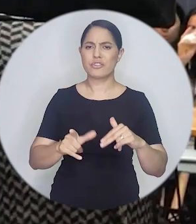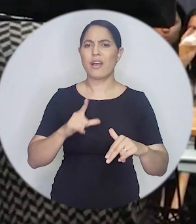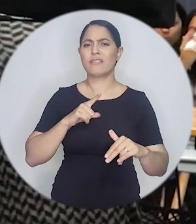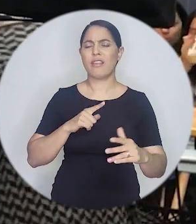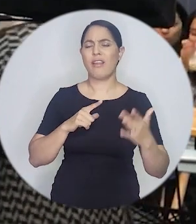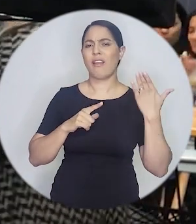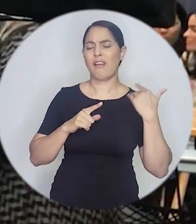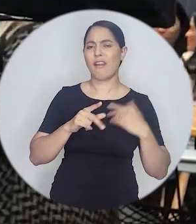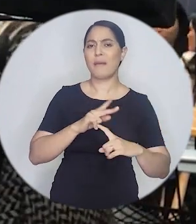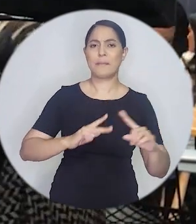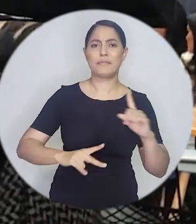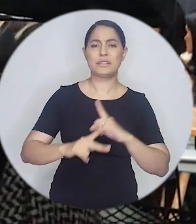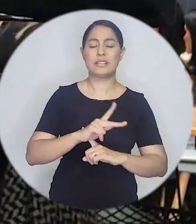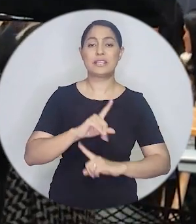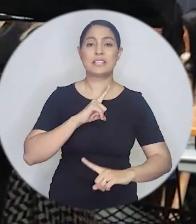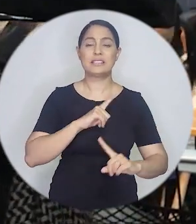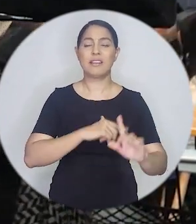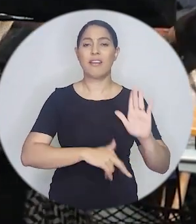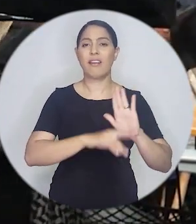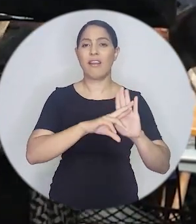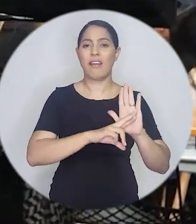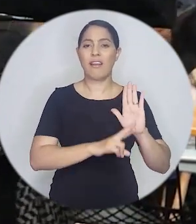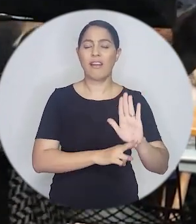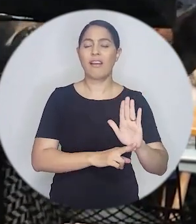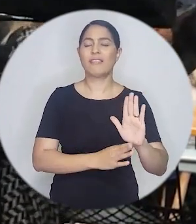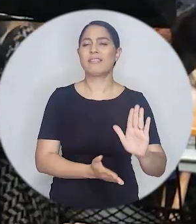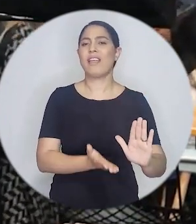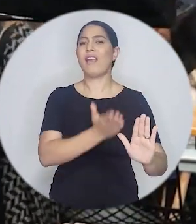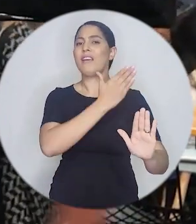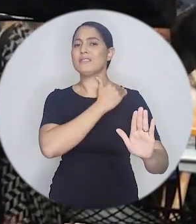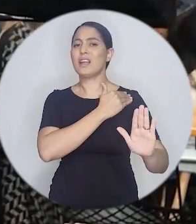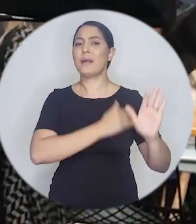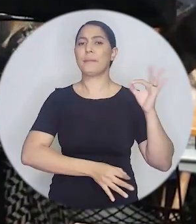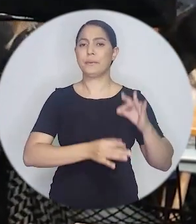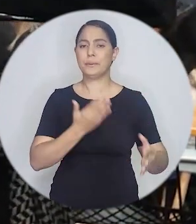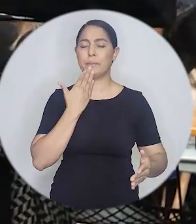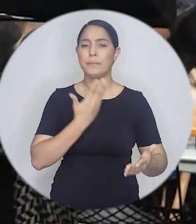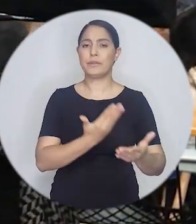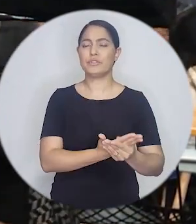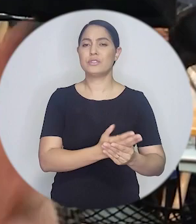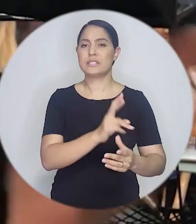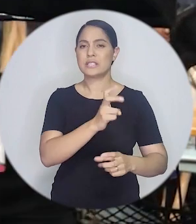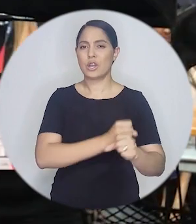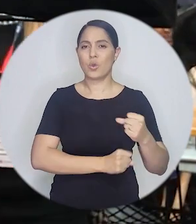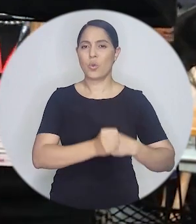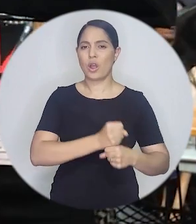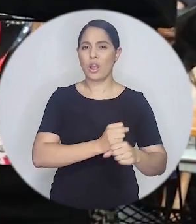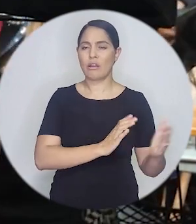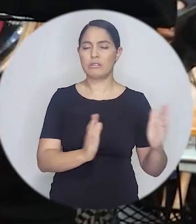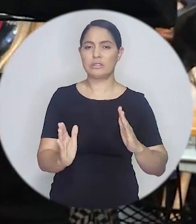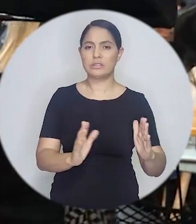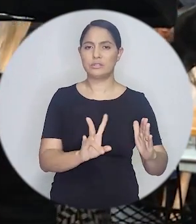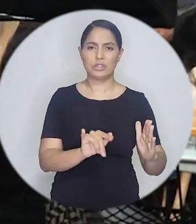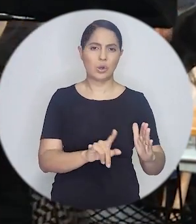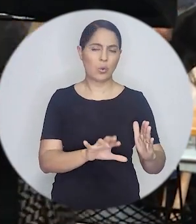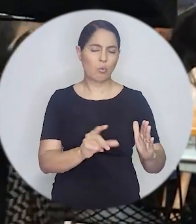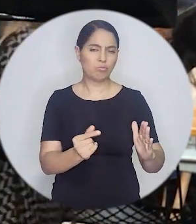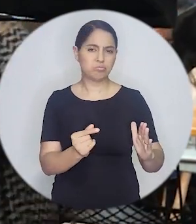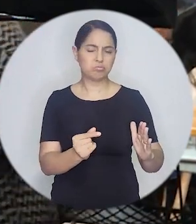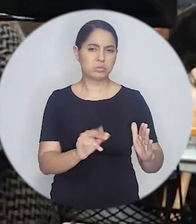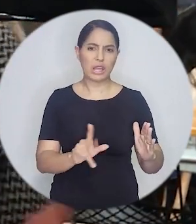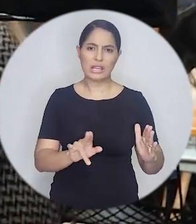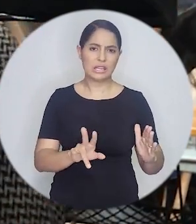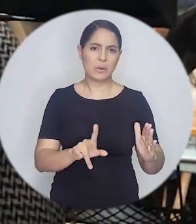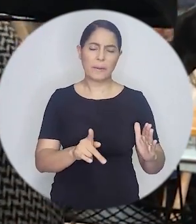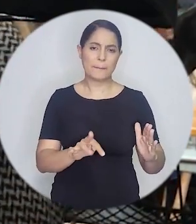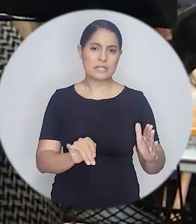nessas questões previdenciárias. Em regra, se tem atrasados desde a data do ajuizamento, os últimos 5 anos, valores não prescritos,